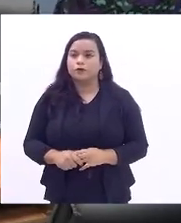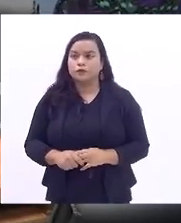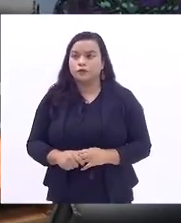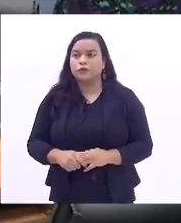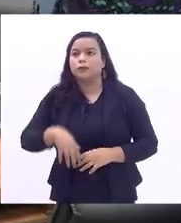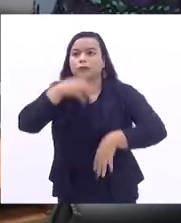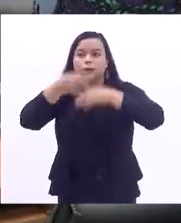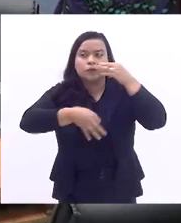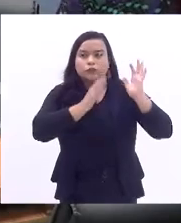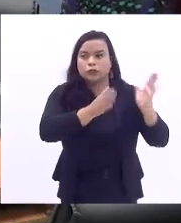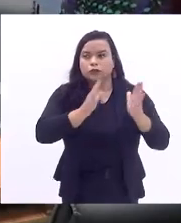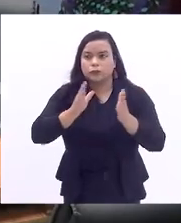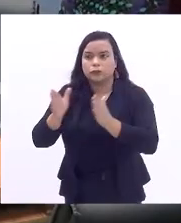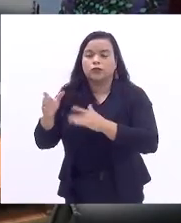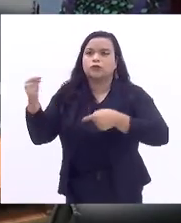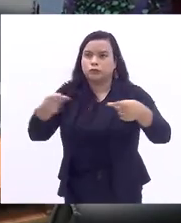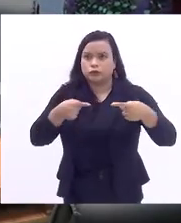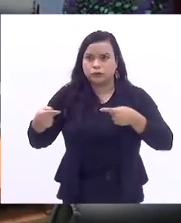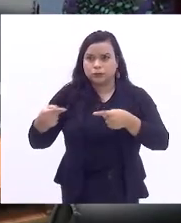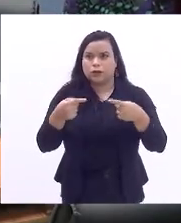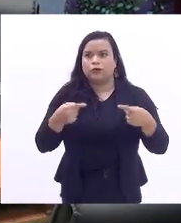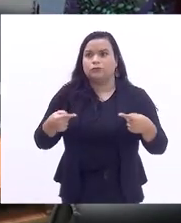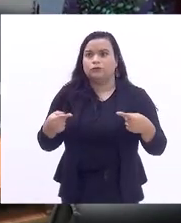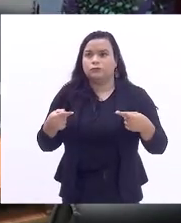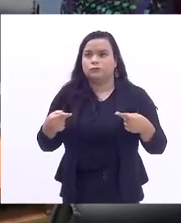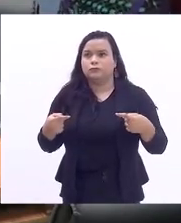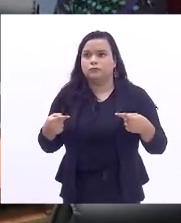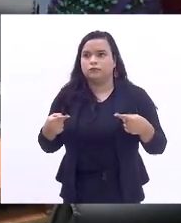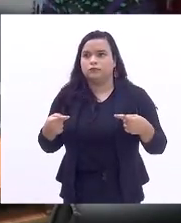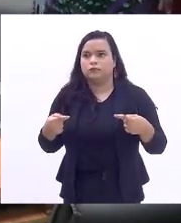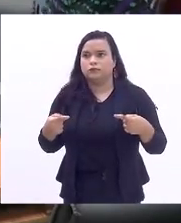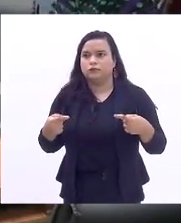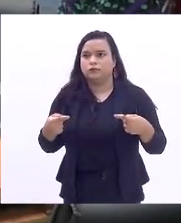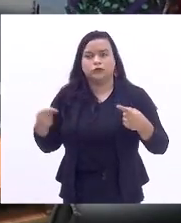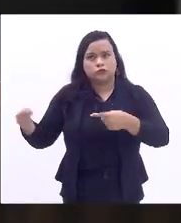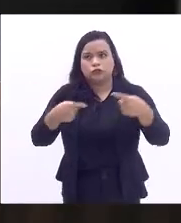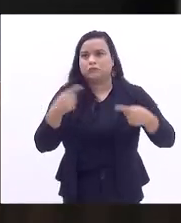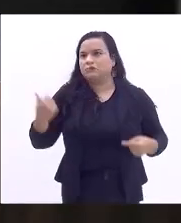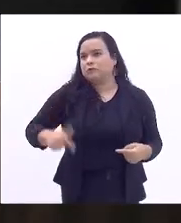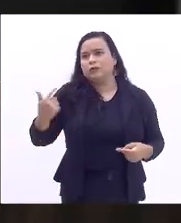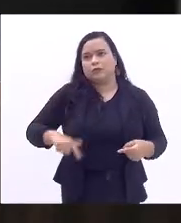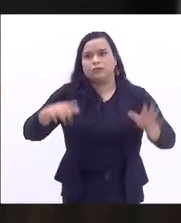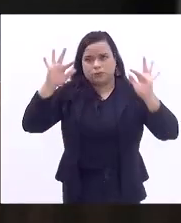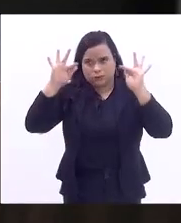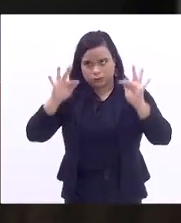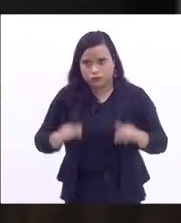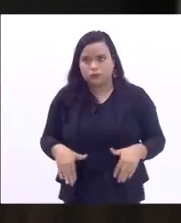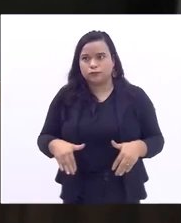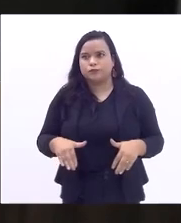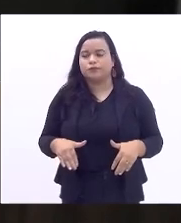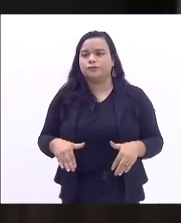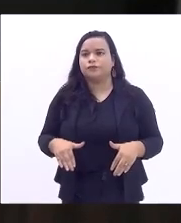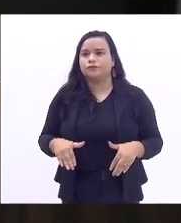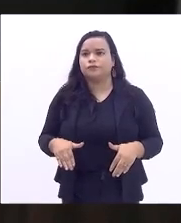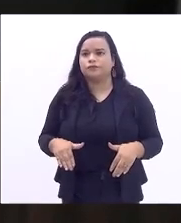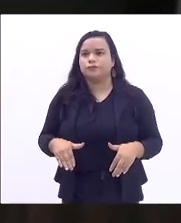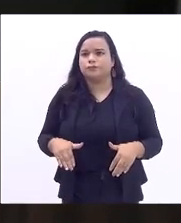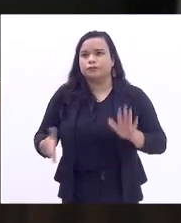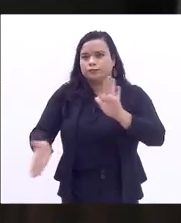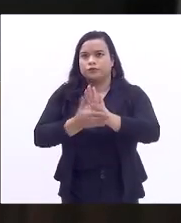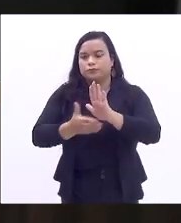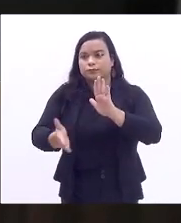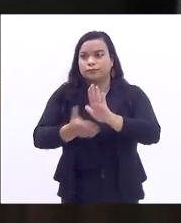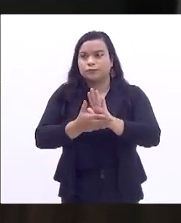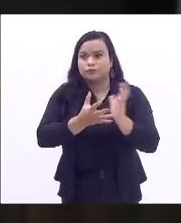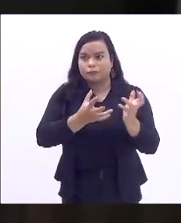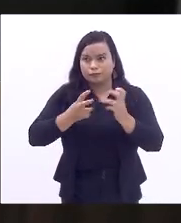e os pareceres emitidos em discussão em novembro daquele discutir encerrada a discussão A presente